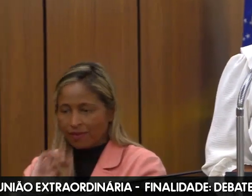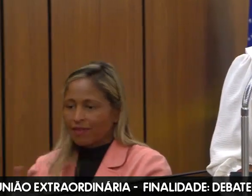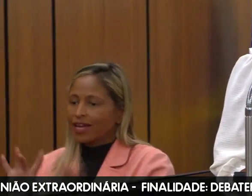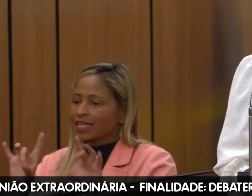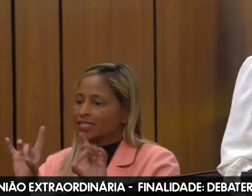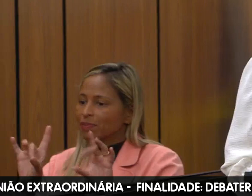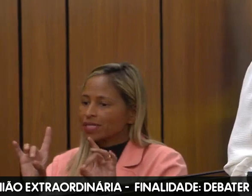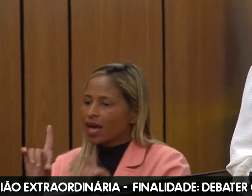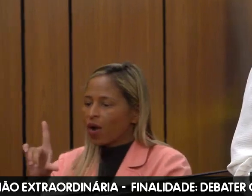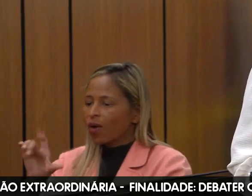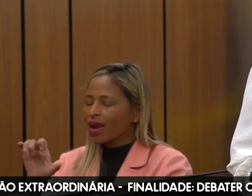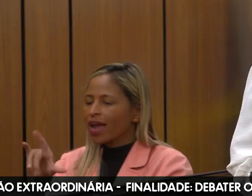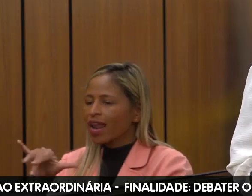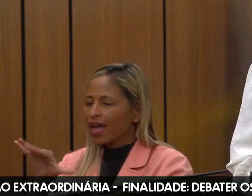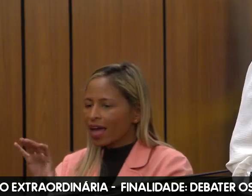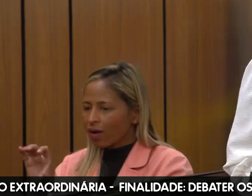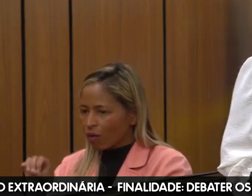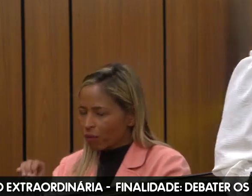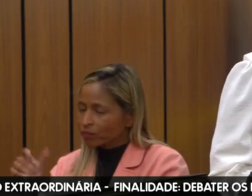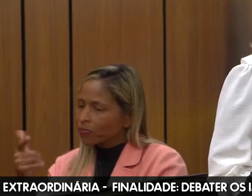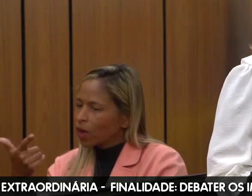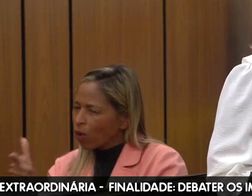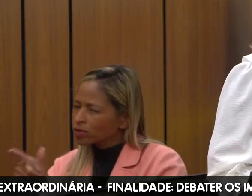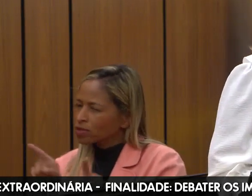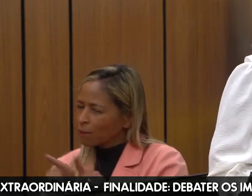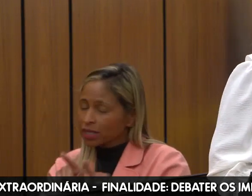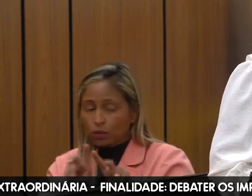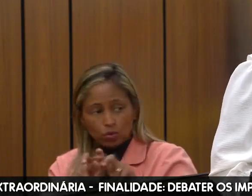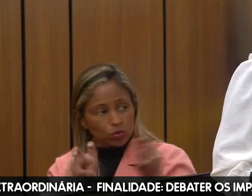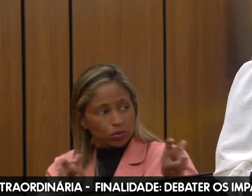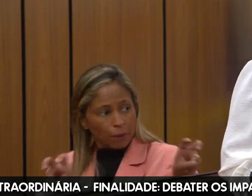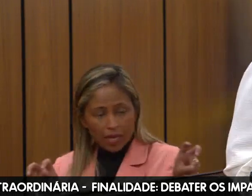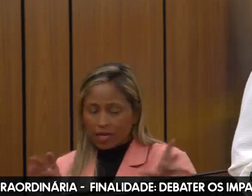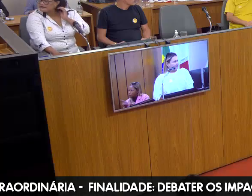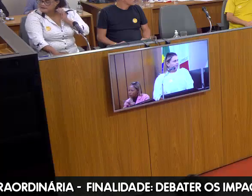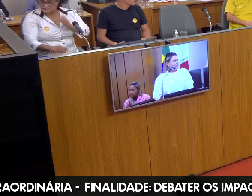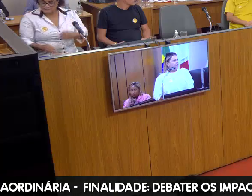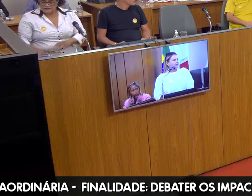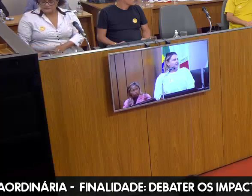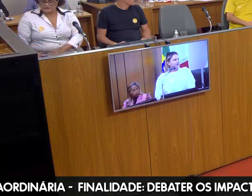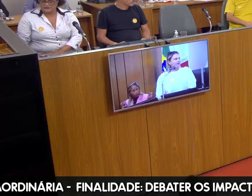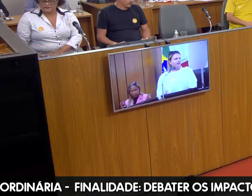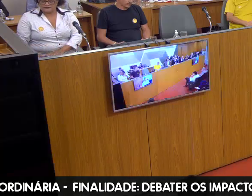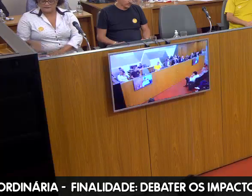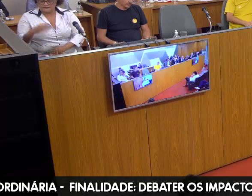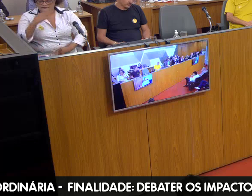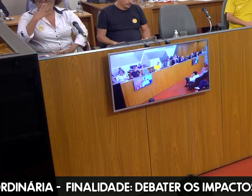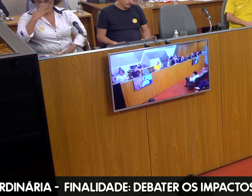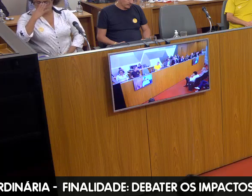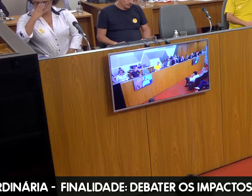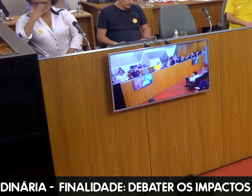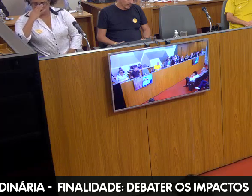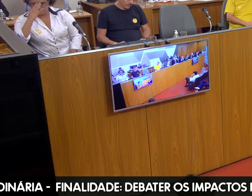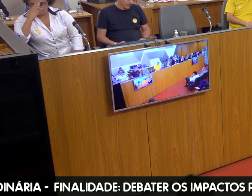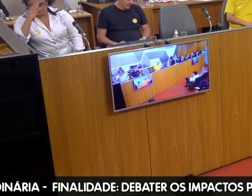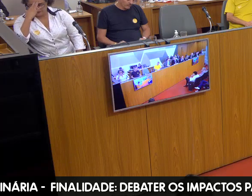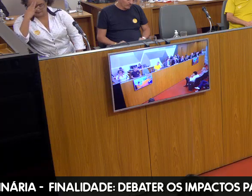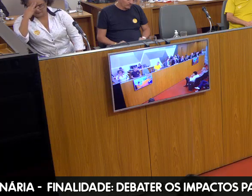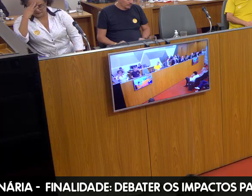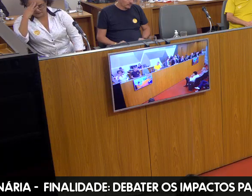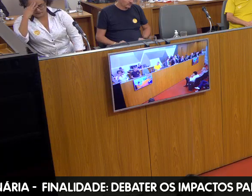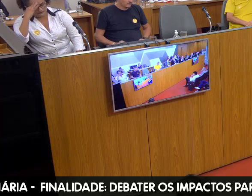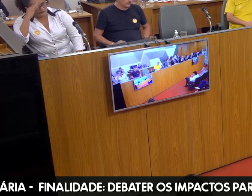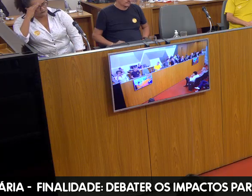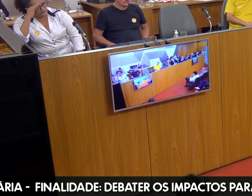especial Leleco os outros componentes da mesa que nos ajudaram que nos abriram as portas